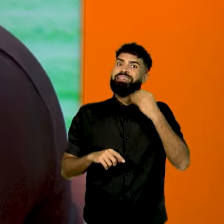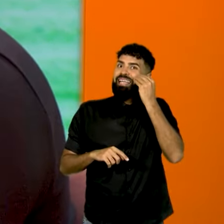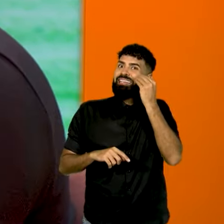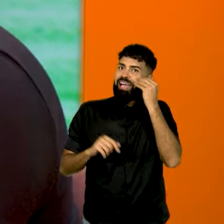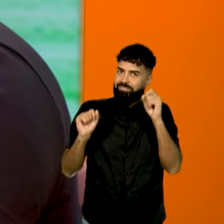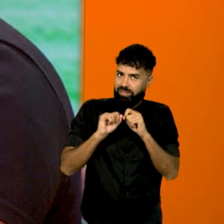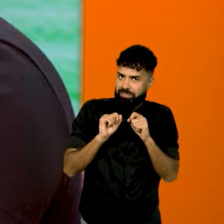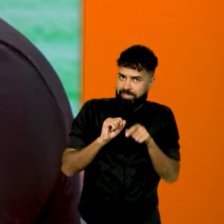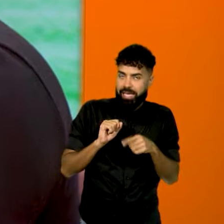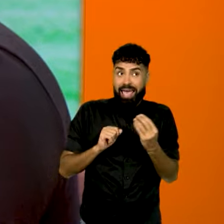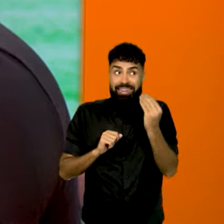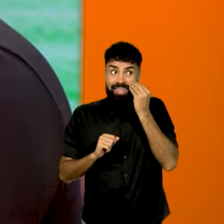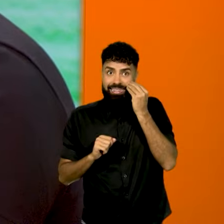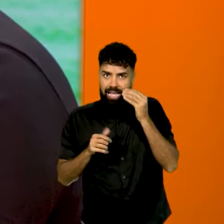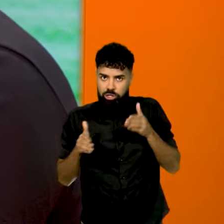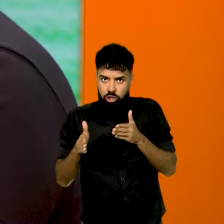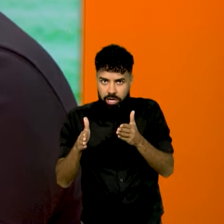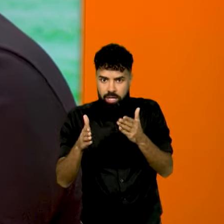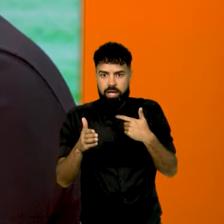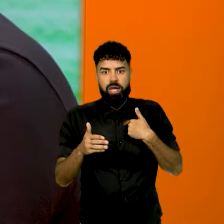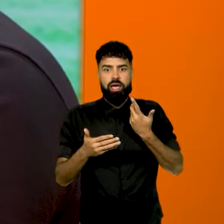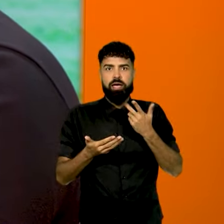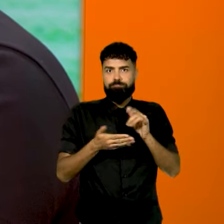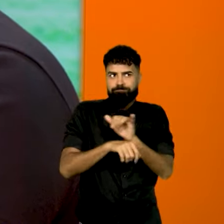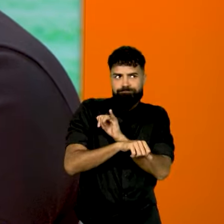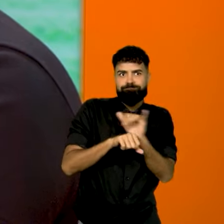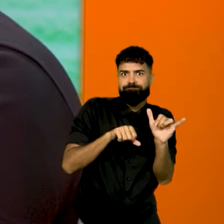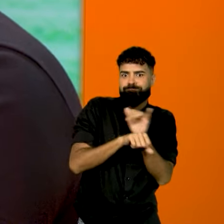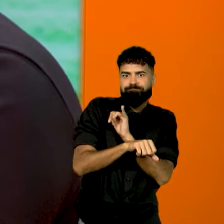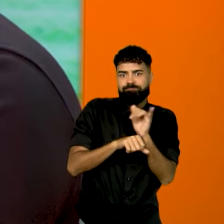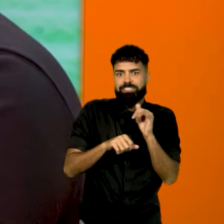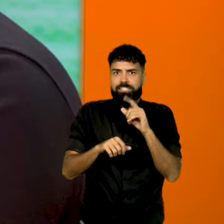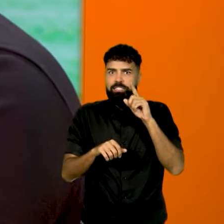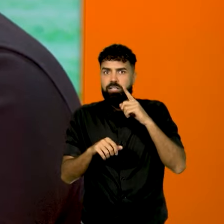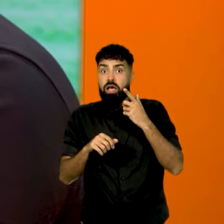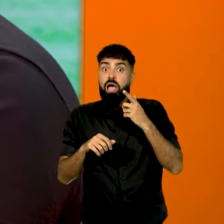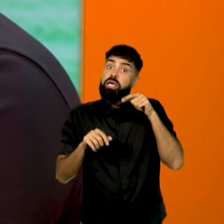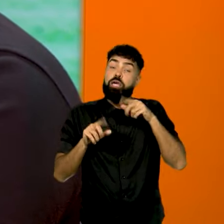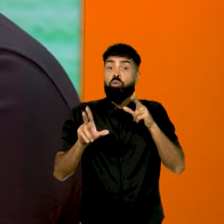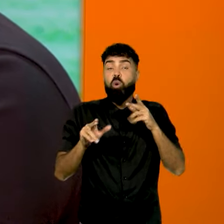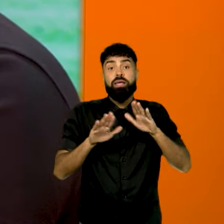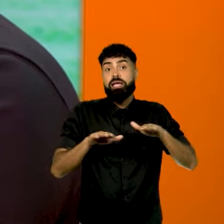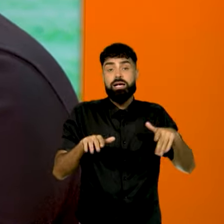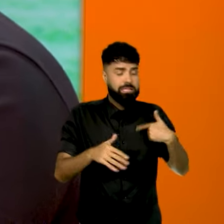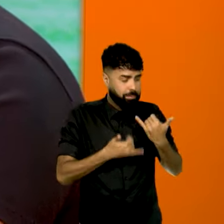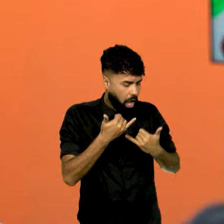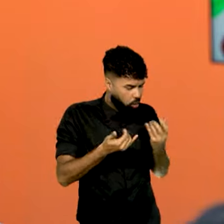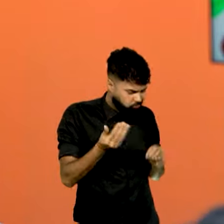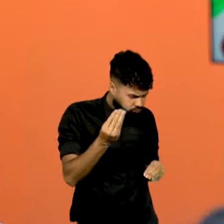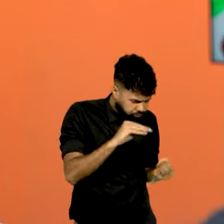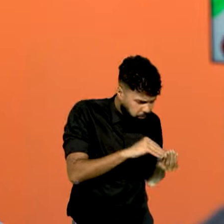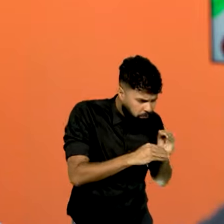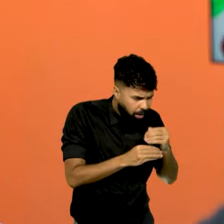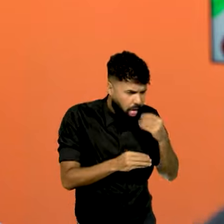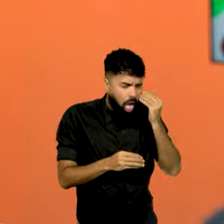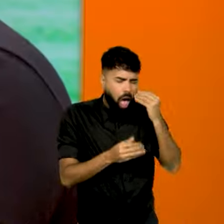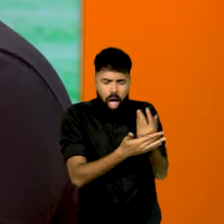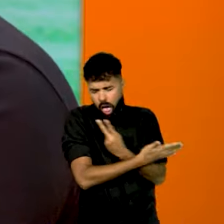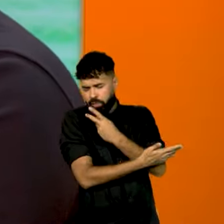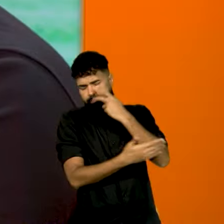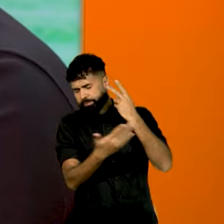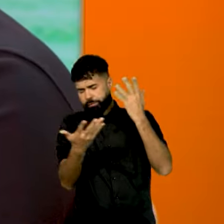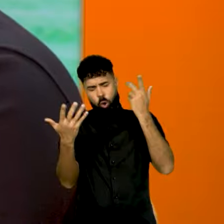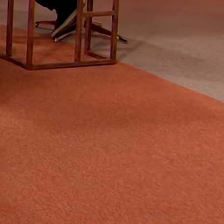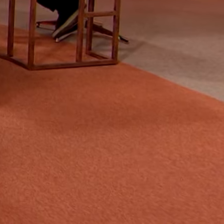tentar fazer, do tentar chegar lá de uma forma mambembe, é meio que um jeito que a criança cria também as coisas dela, sabe? Vai tentando, vai explorando,